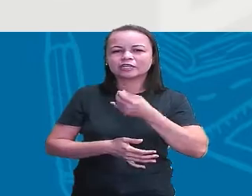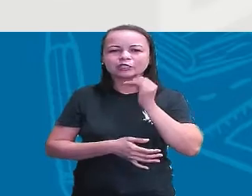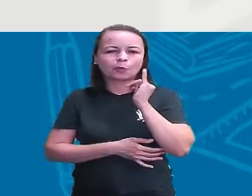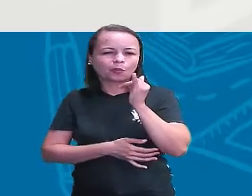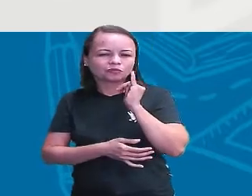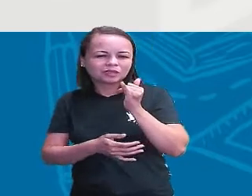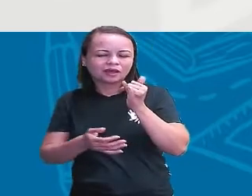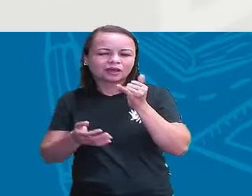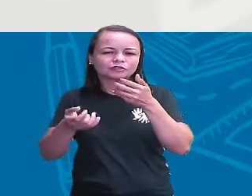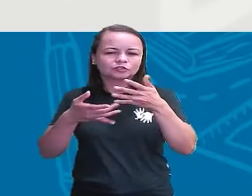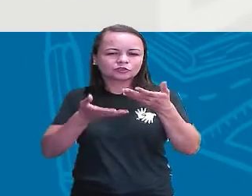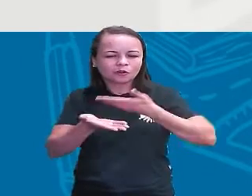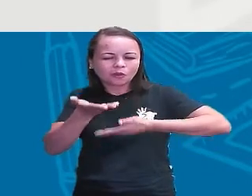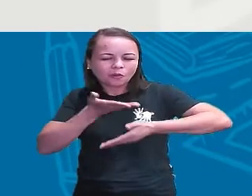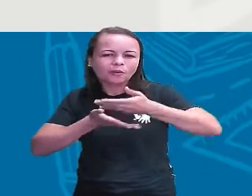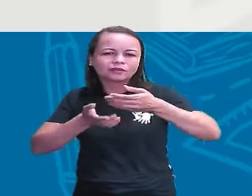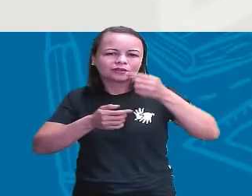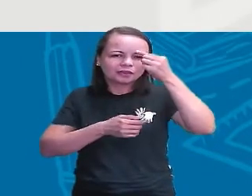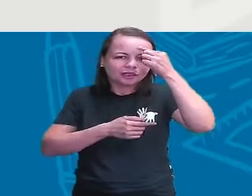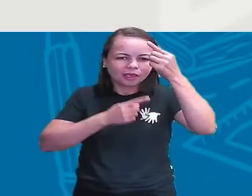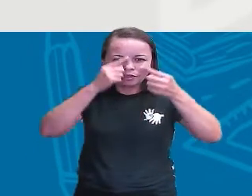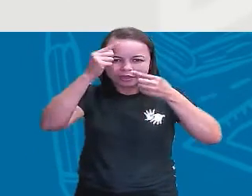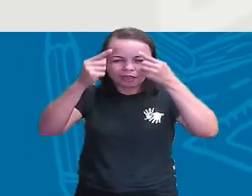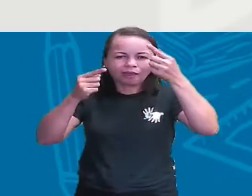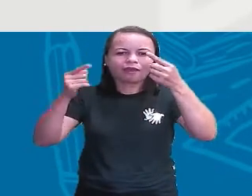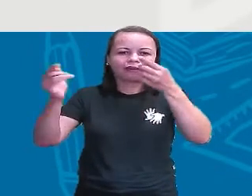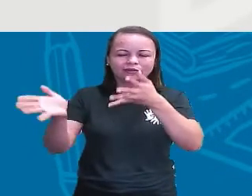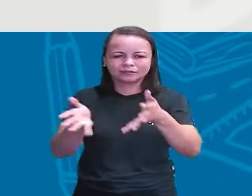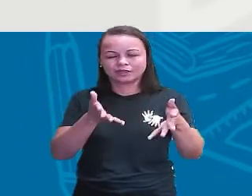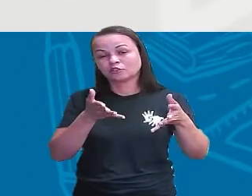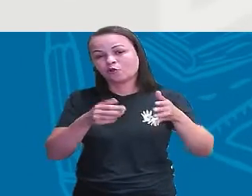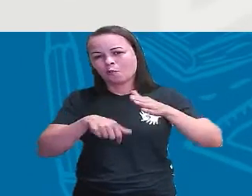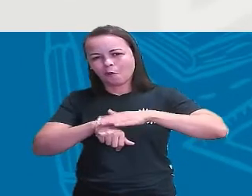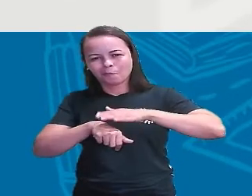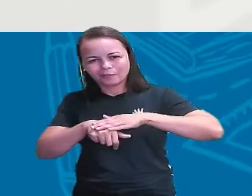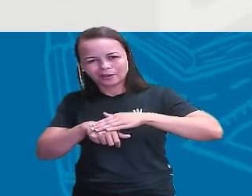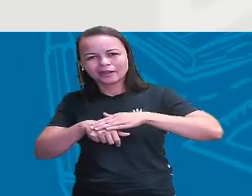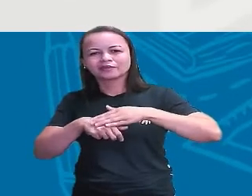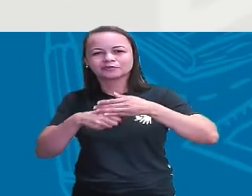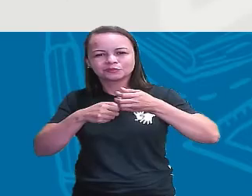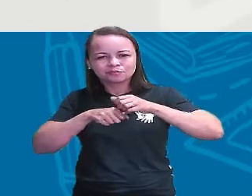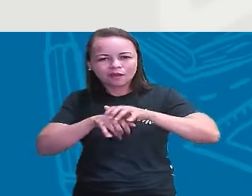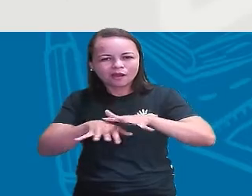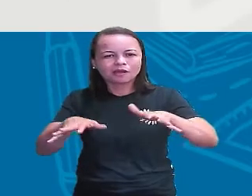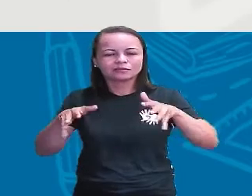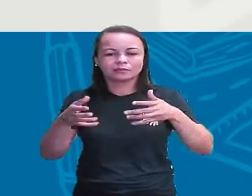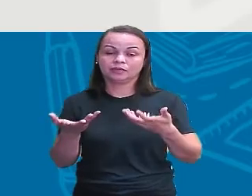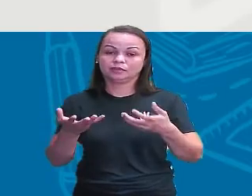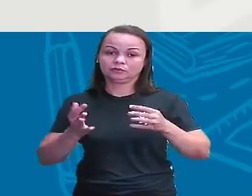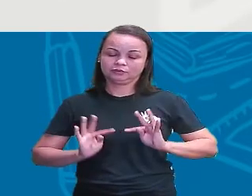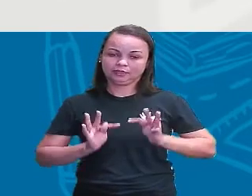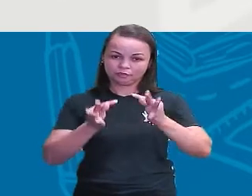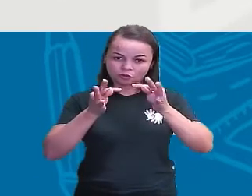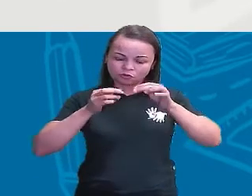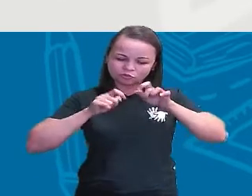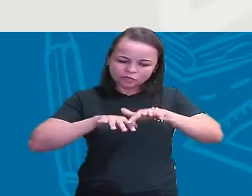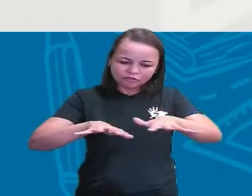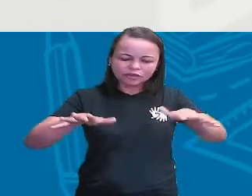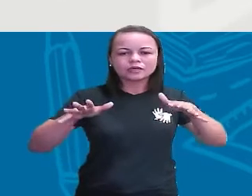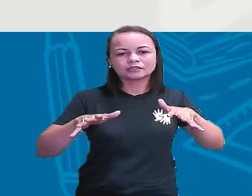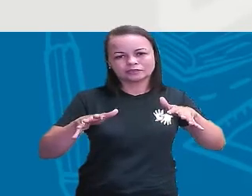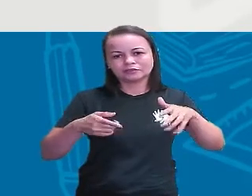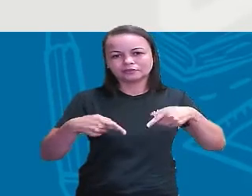que faço, compartilhando ideias, compartilhando momentos. Então, o avanço tecnológico, ele traz aí também